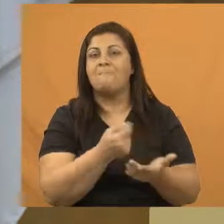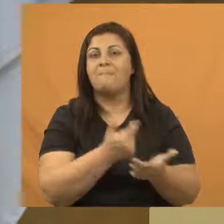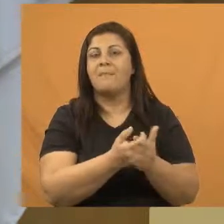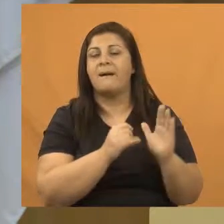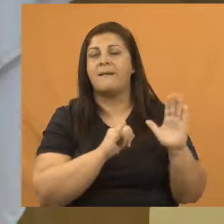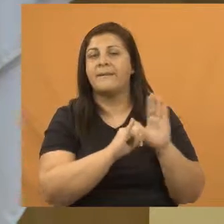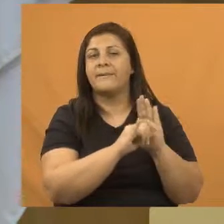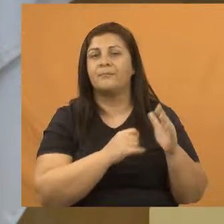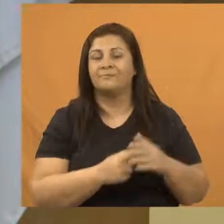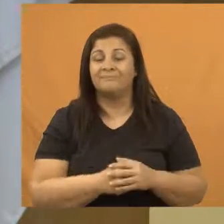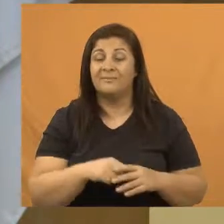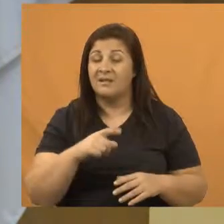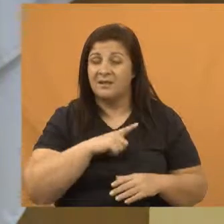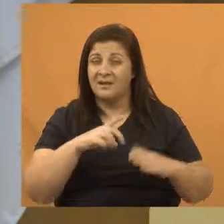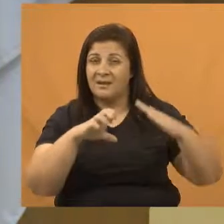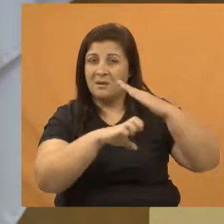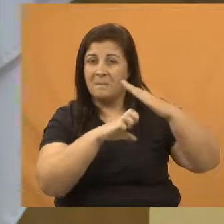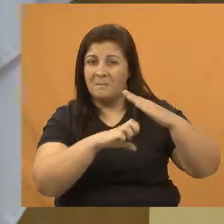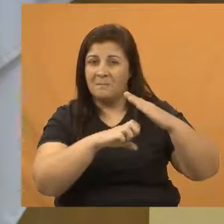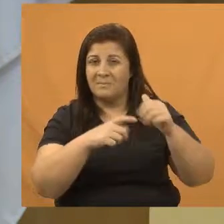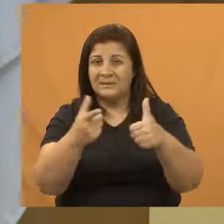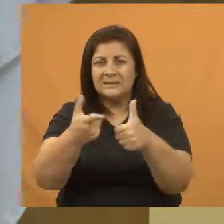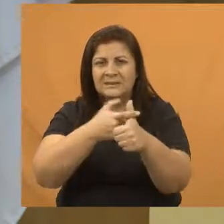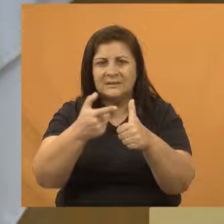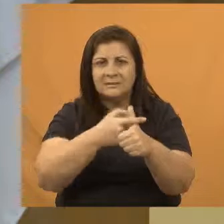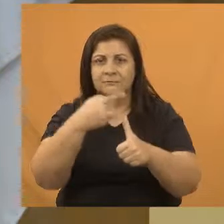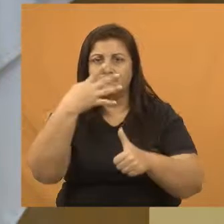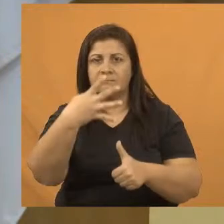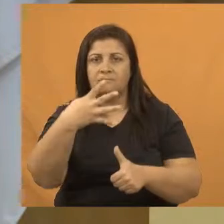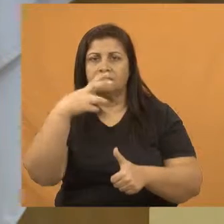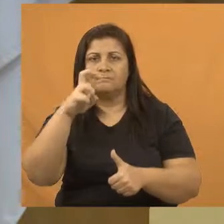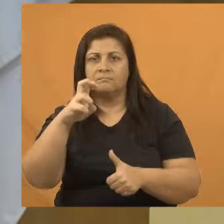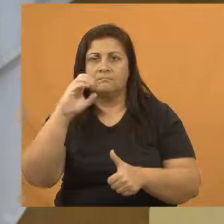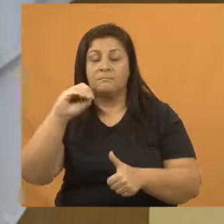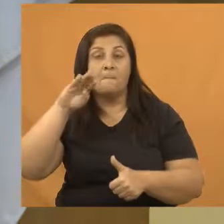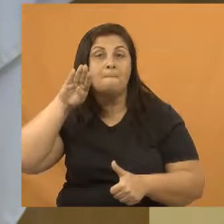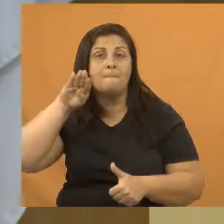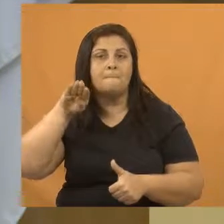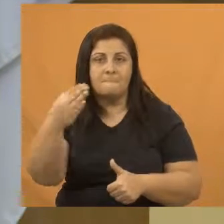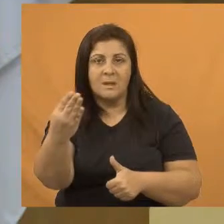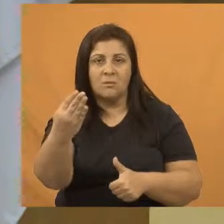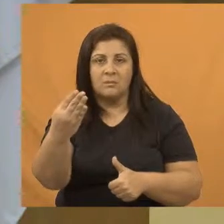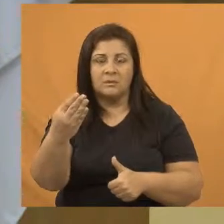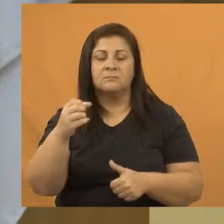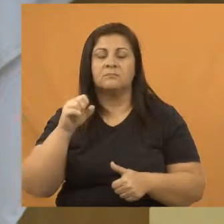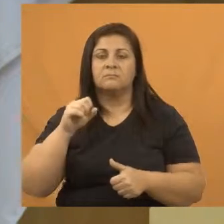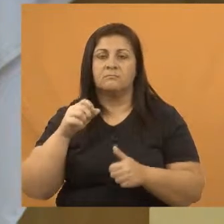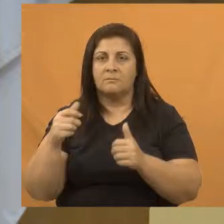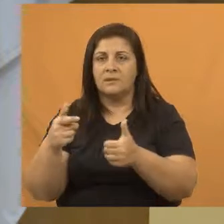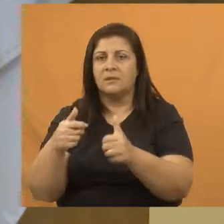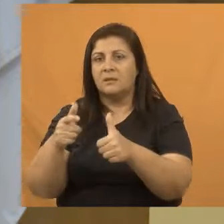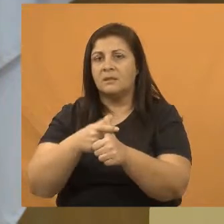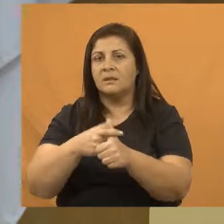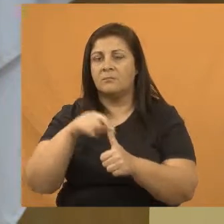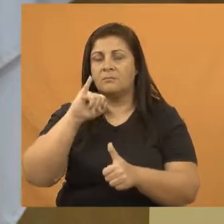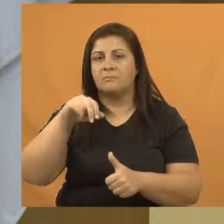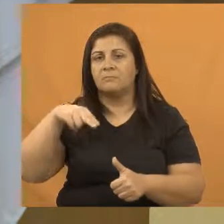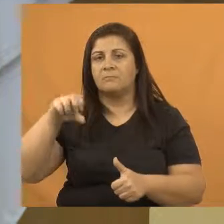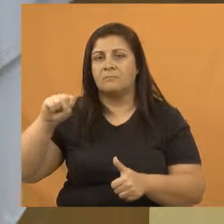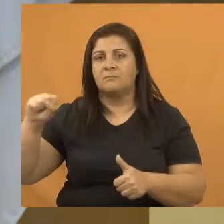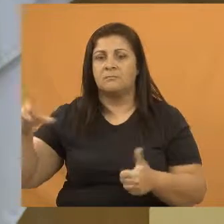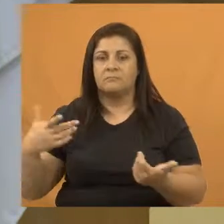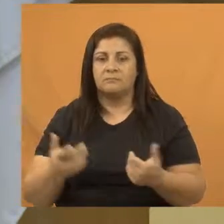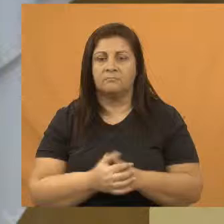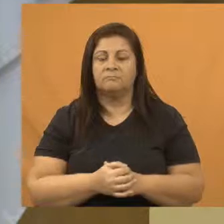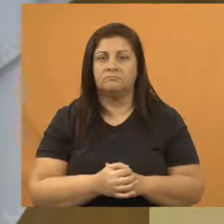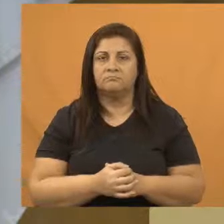empresas que estão devendo 450 bilhões ao INSS. Entre elas a